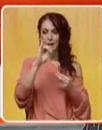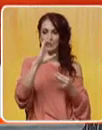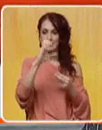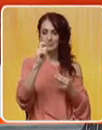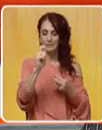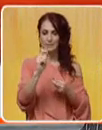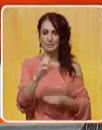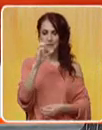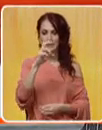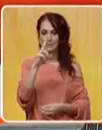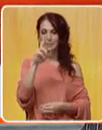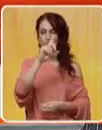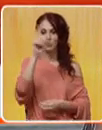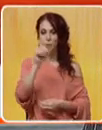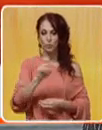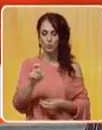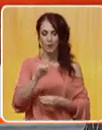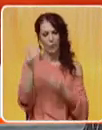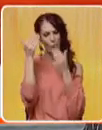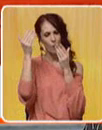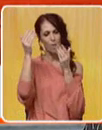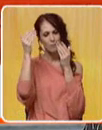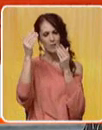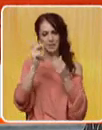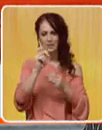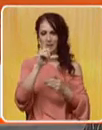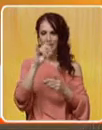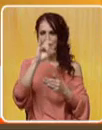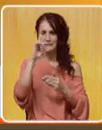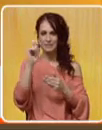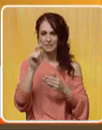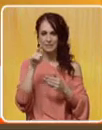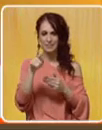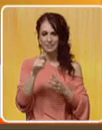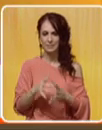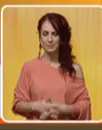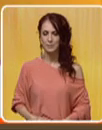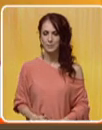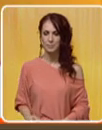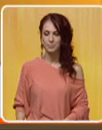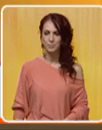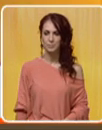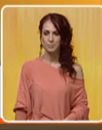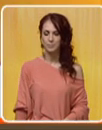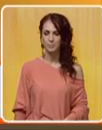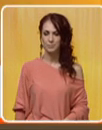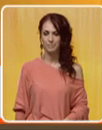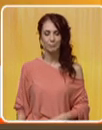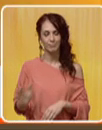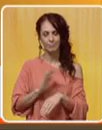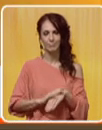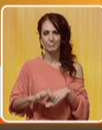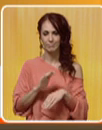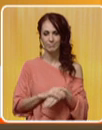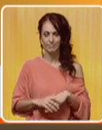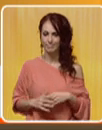questão sim Saudosa é uma homenagem que eu faço a Alice Cruz maravilhosa Alice é querida Alice